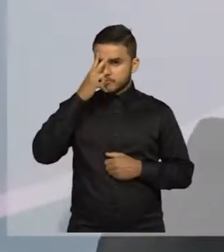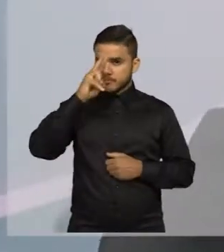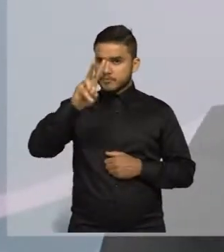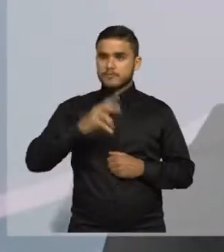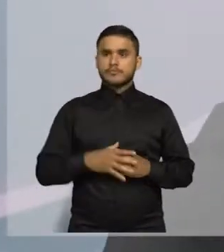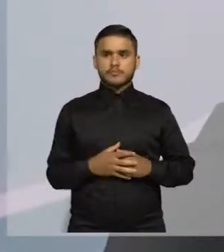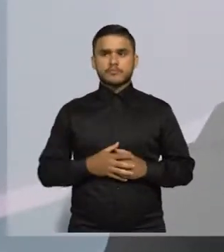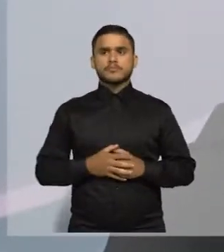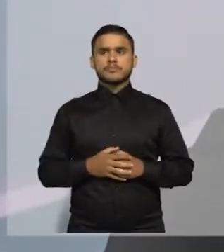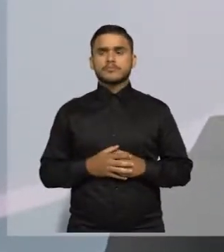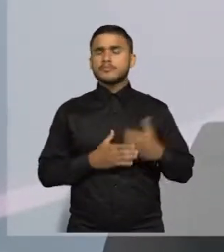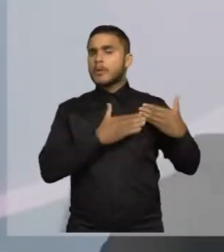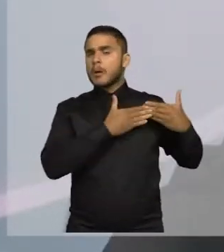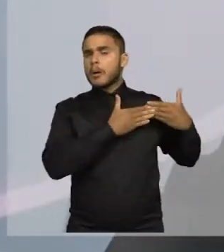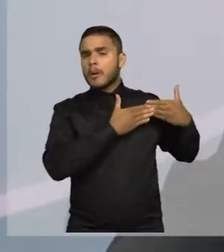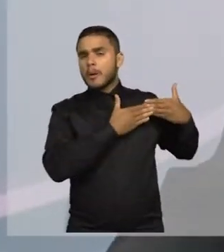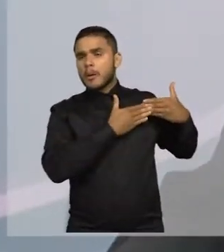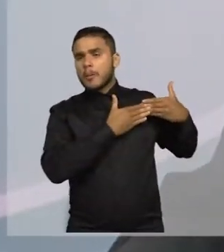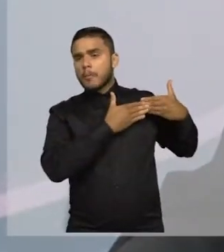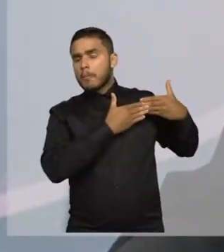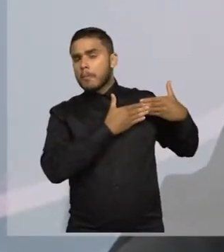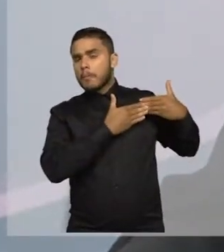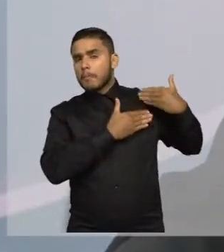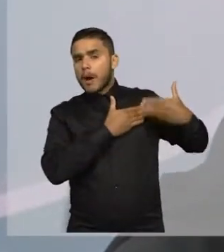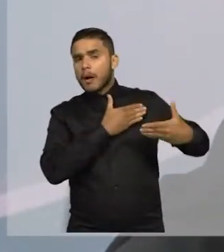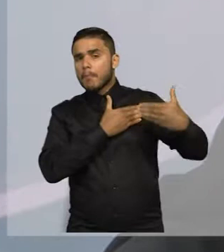os militares vieram sendo desprestigiados desde a